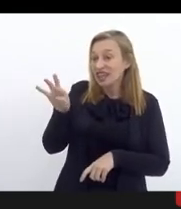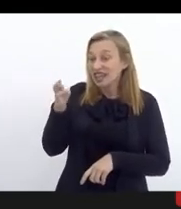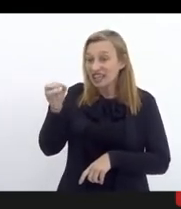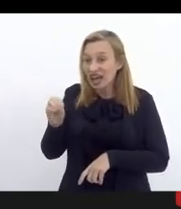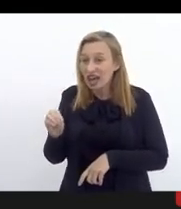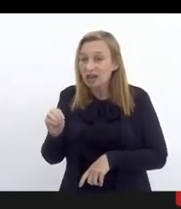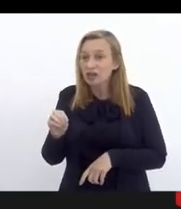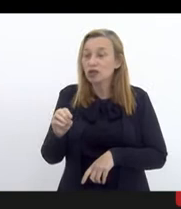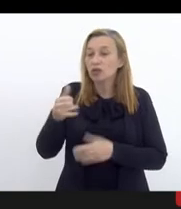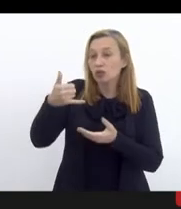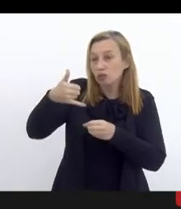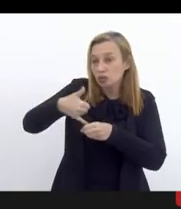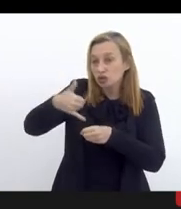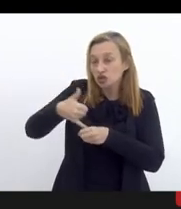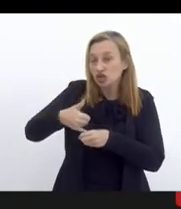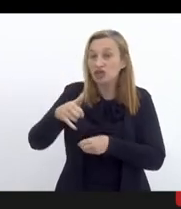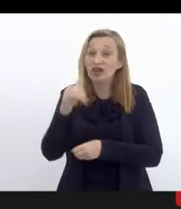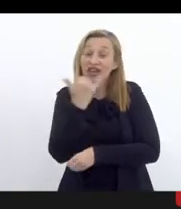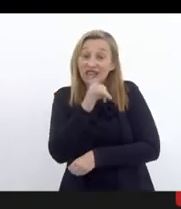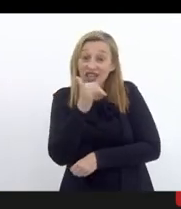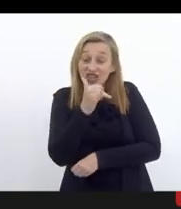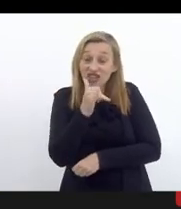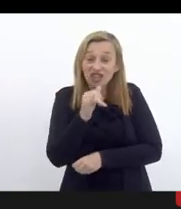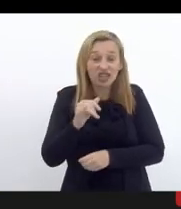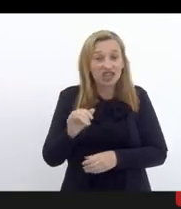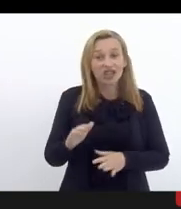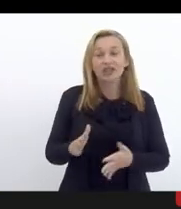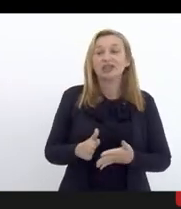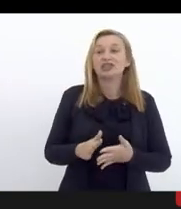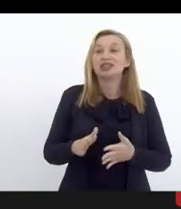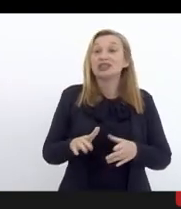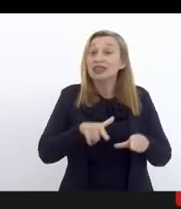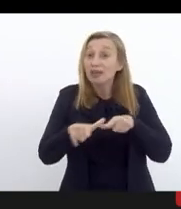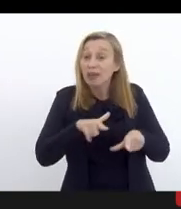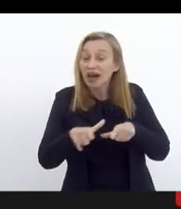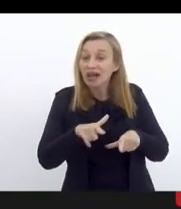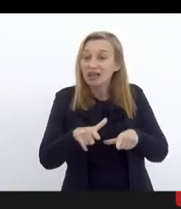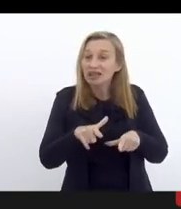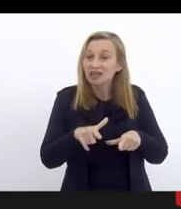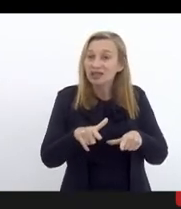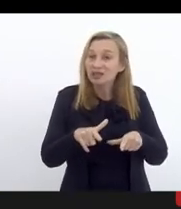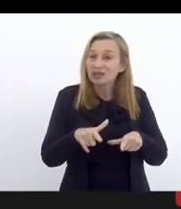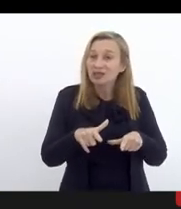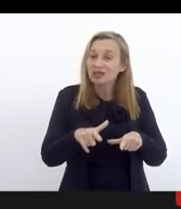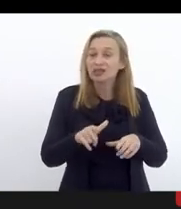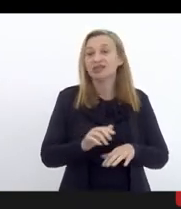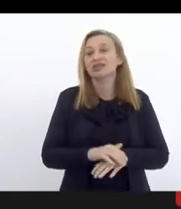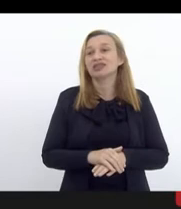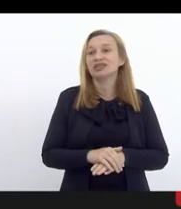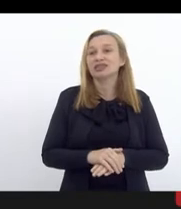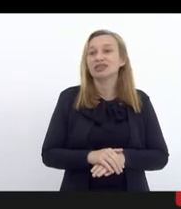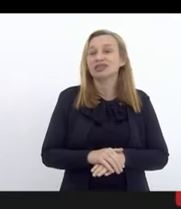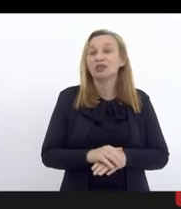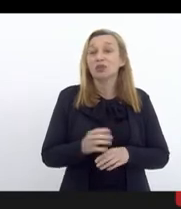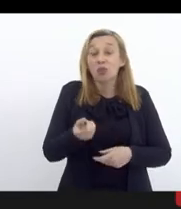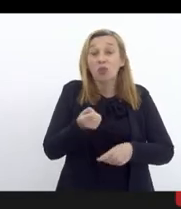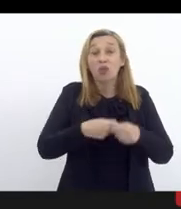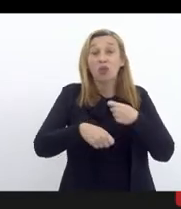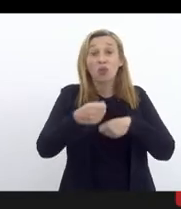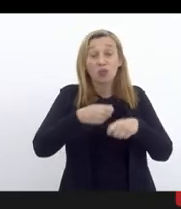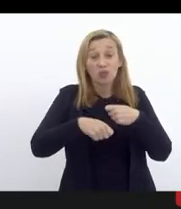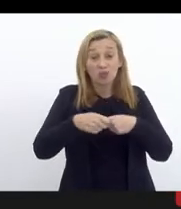combustível, energia elétrica, enfim, serviços. E após a porteira, o comércio,